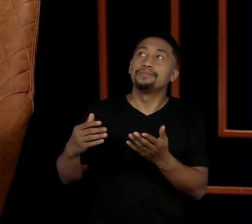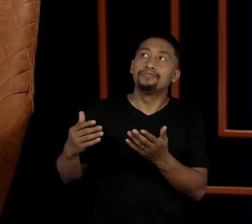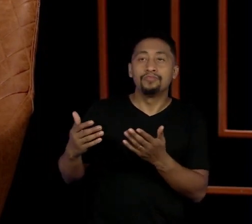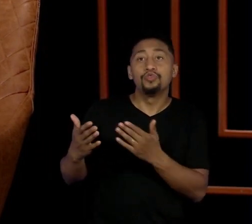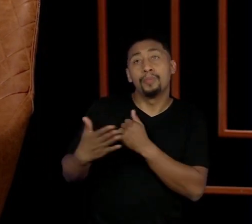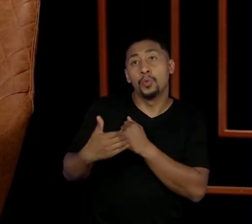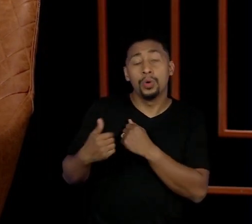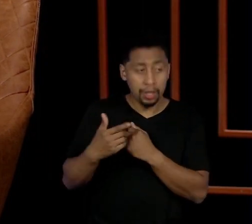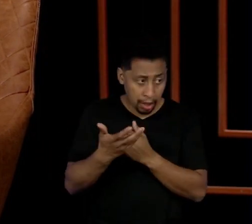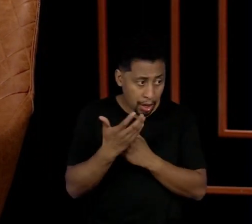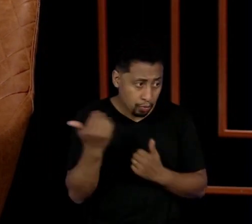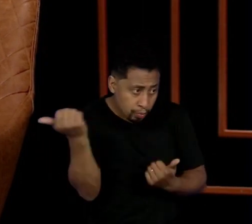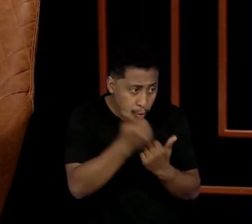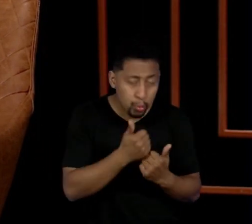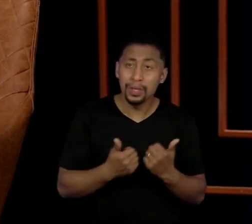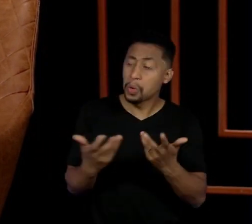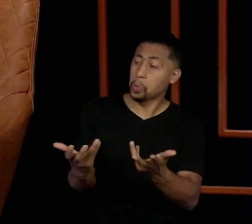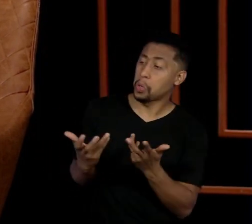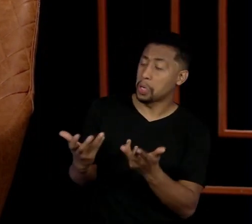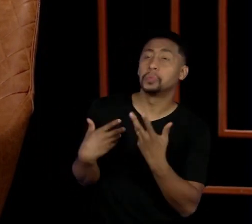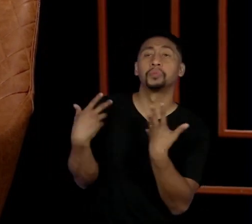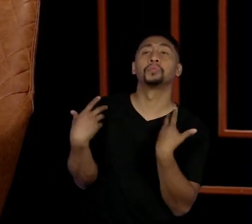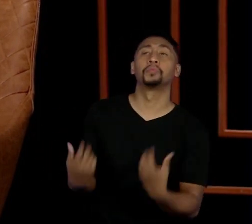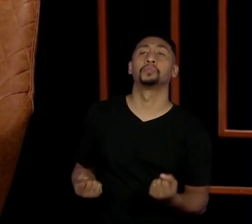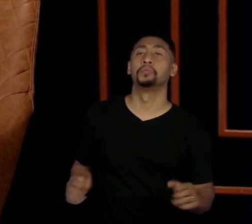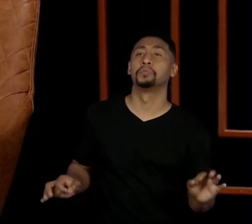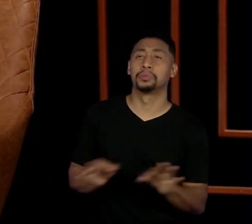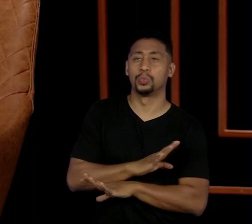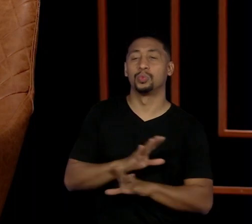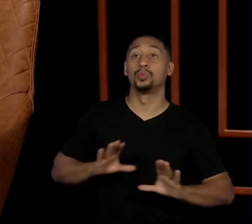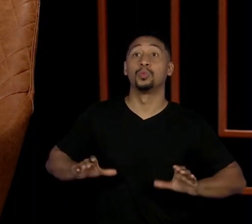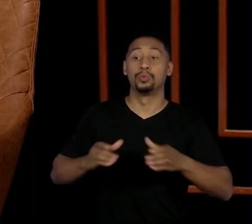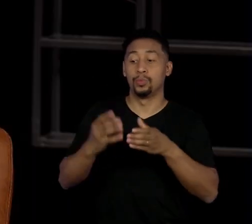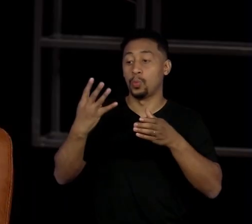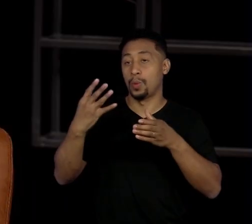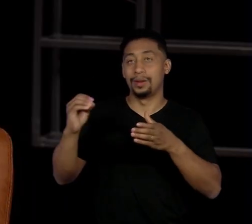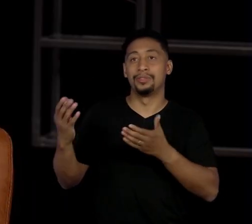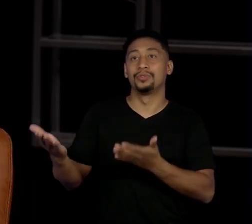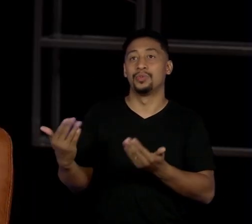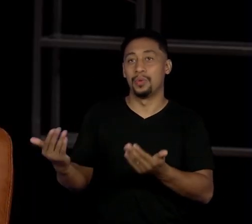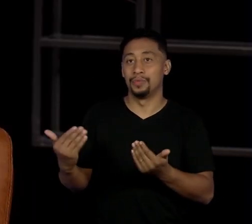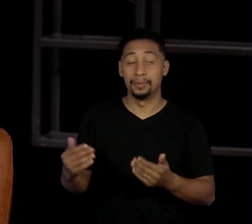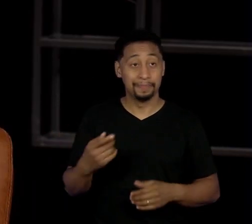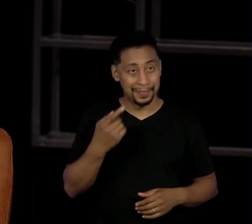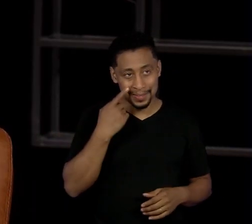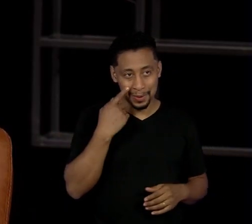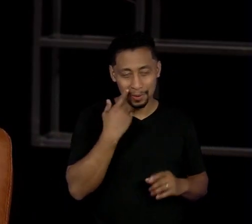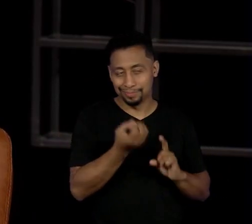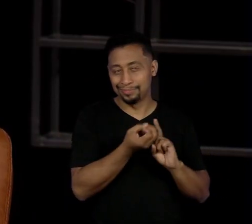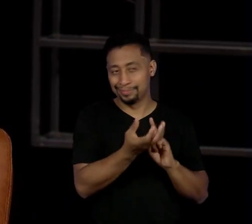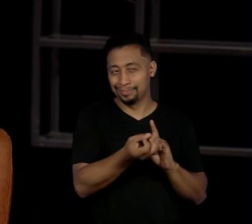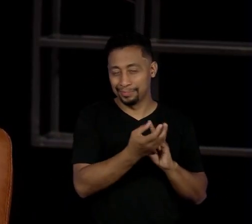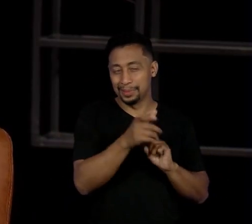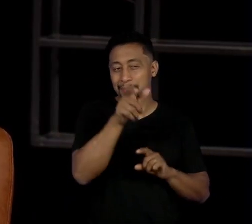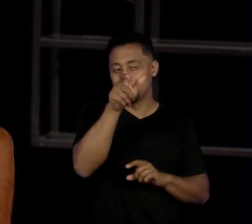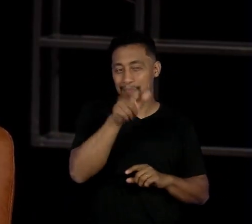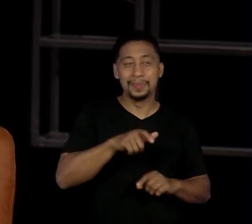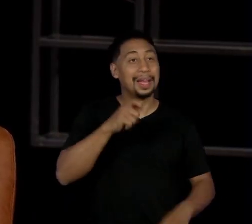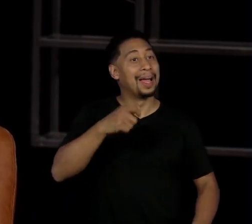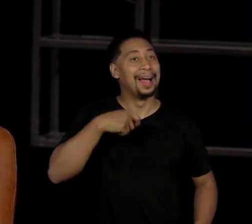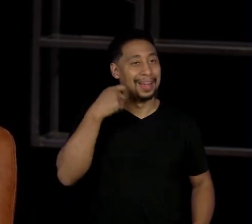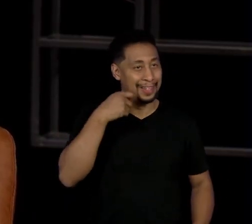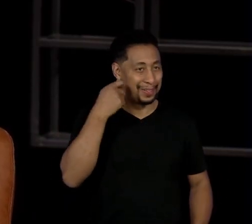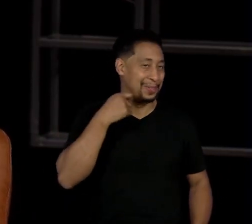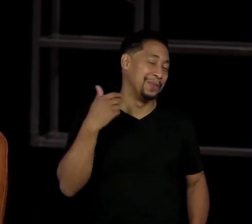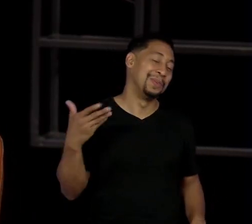e entrei no Ateneu, que éramos 40 jovens. A gente tem um depoimento de um desses atores que faz parte